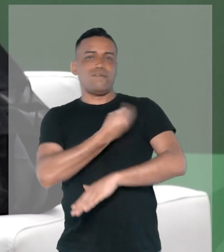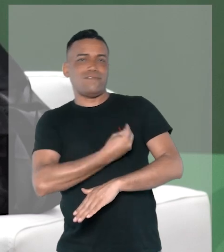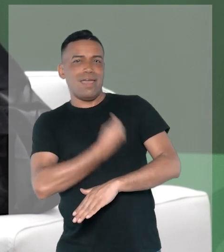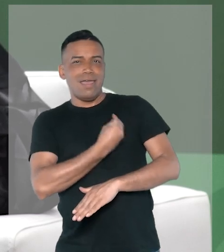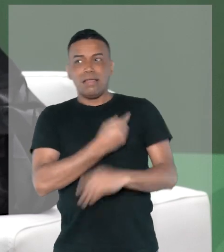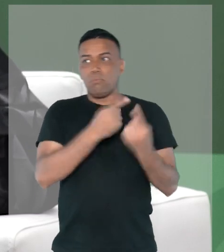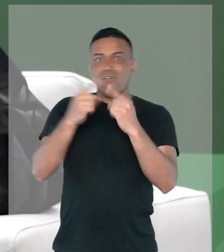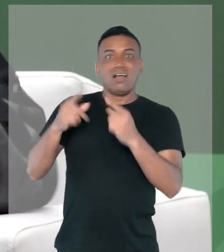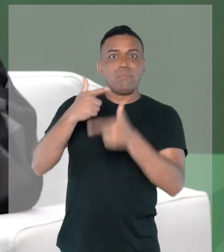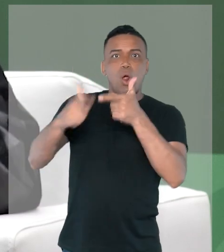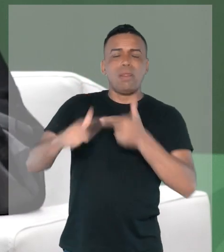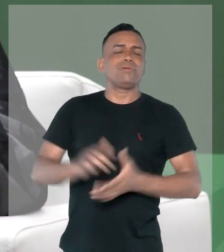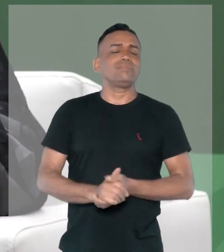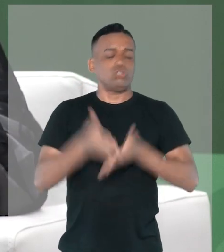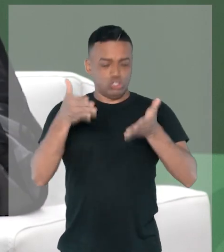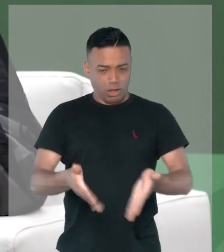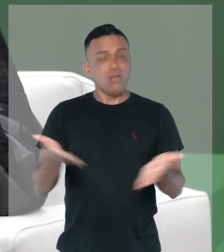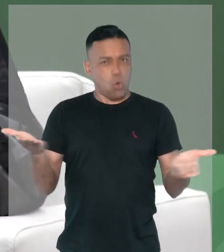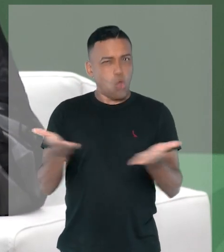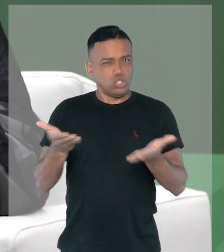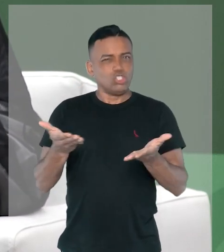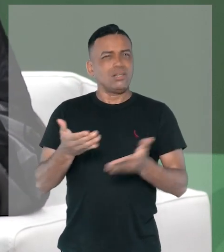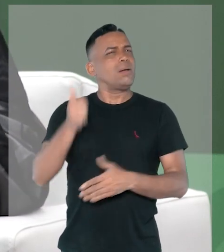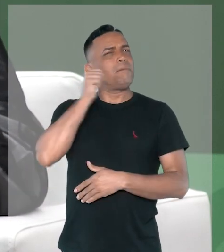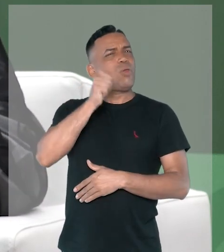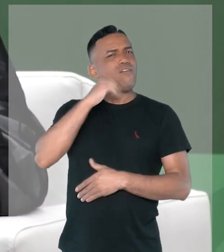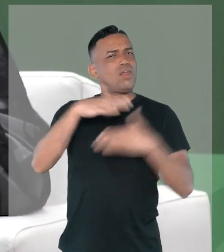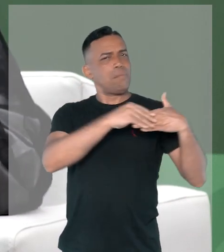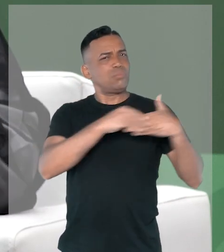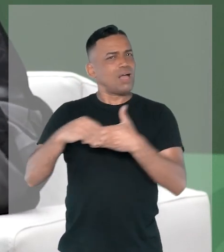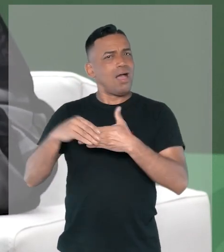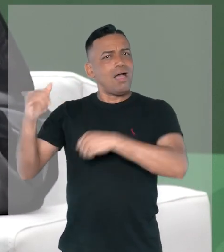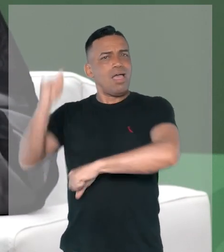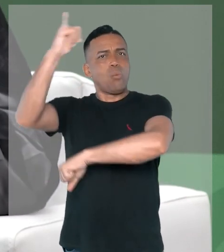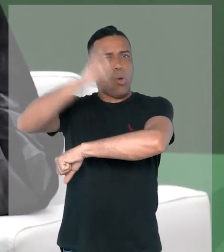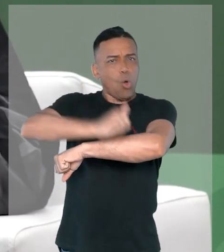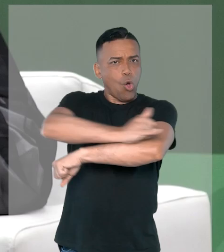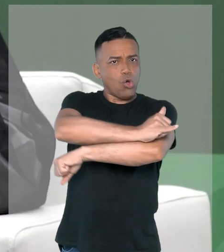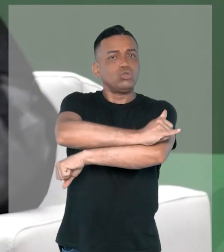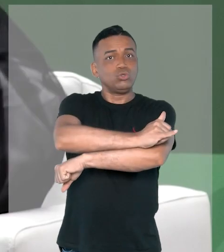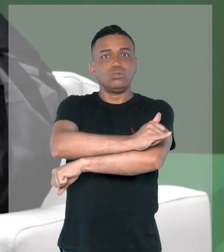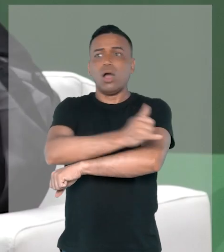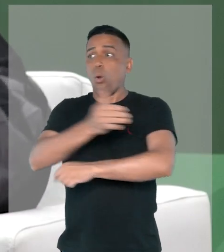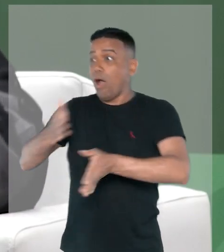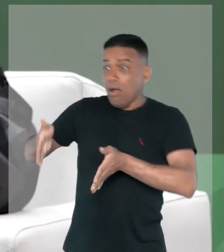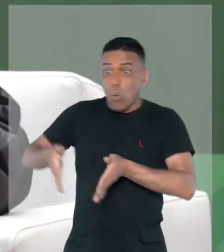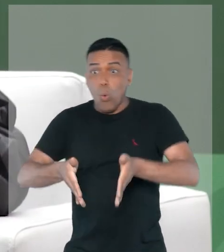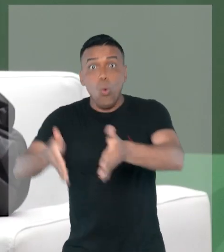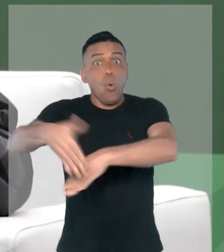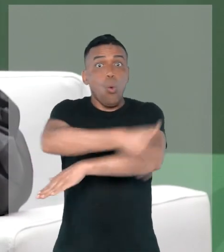provocando, principalmente quando eu estava chegando aqui hoje, foi interessante, uma moça foi me buscar no aeroporto e viemos para uma estrada belíssima,